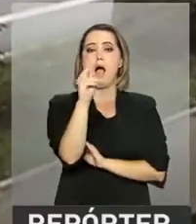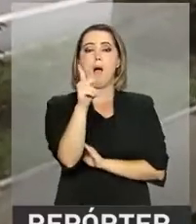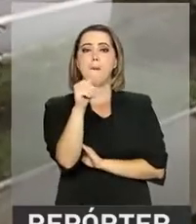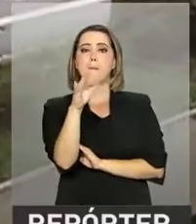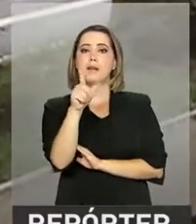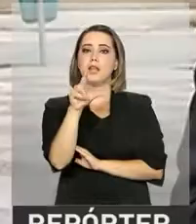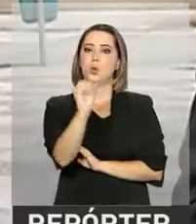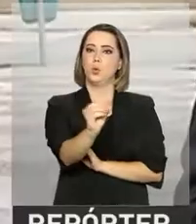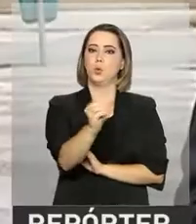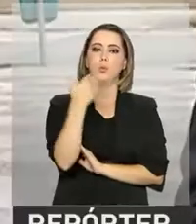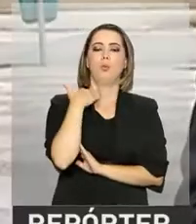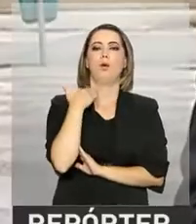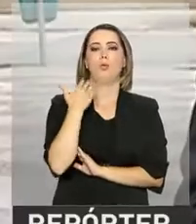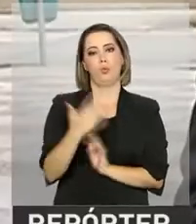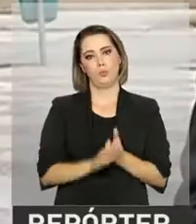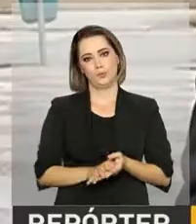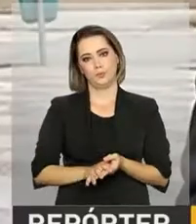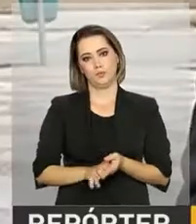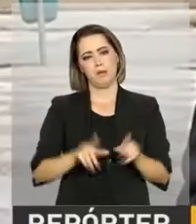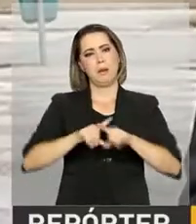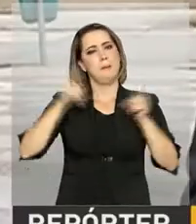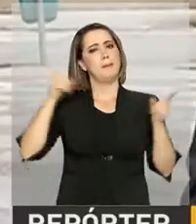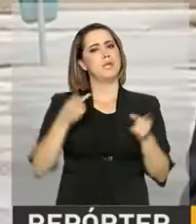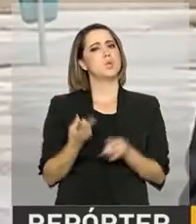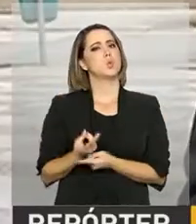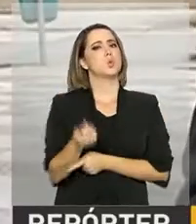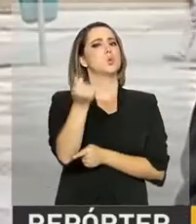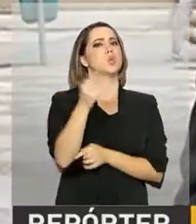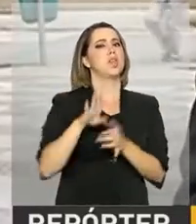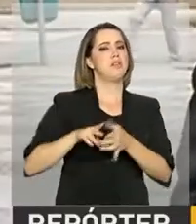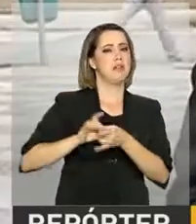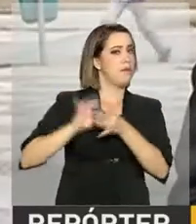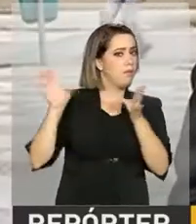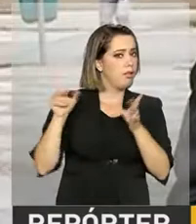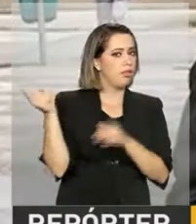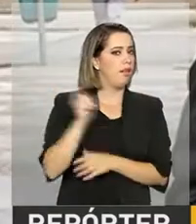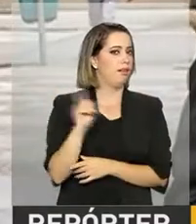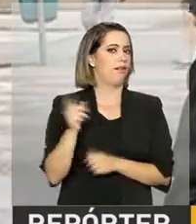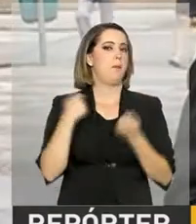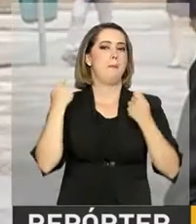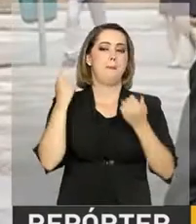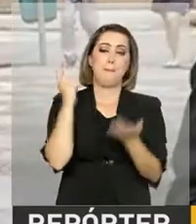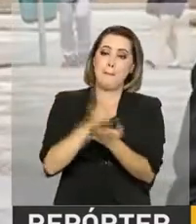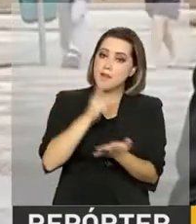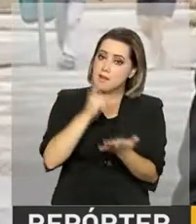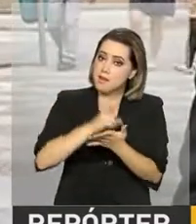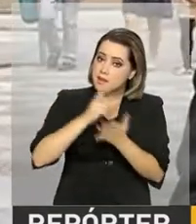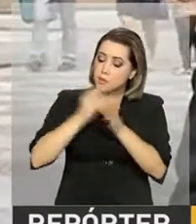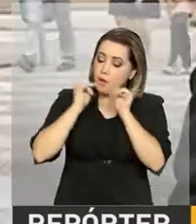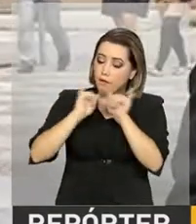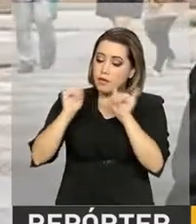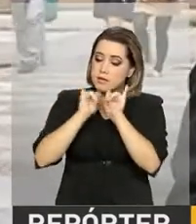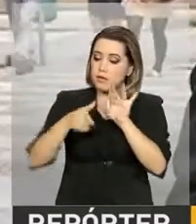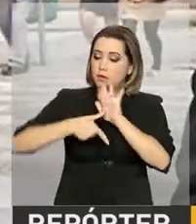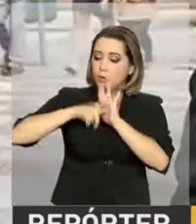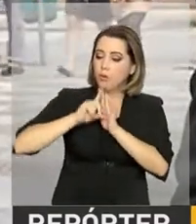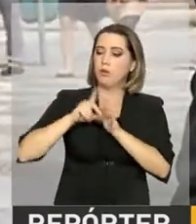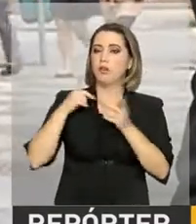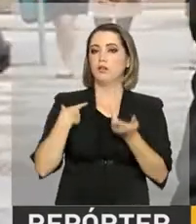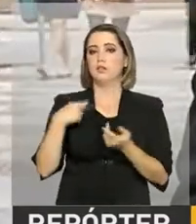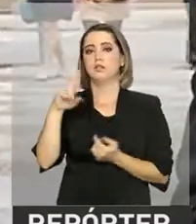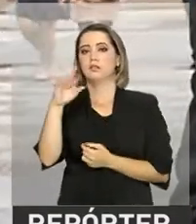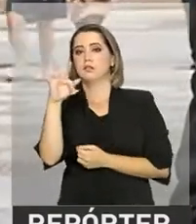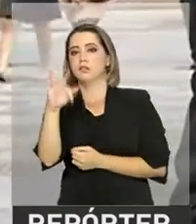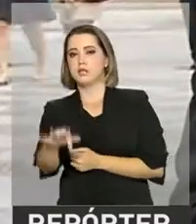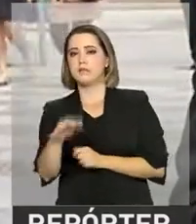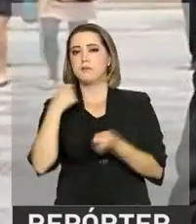eu tenho aplicação. Mas o dinheiro não é liberado assim automaticamente. Mesmo para quem apresenta a declaração nos primeiros dias, a Receita